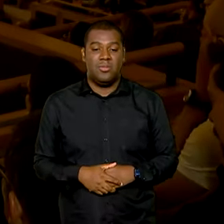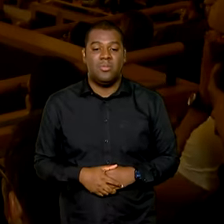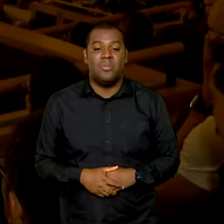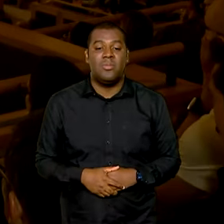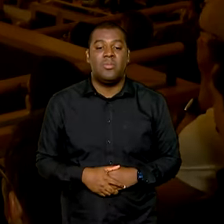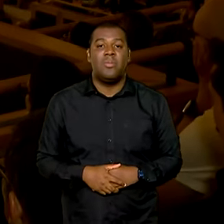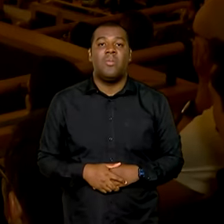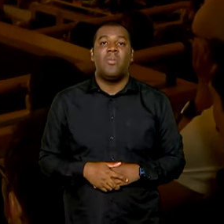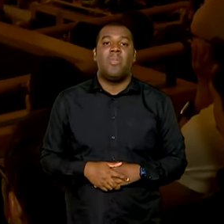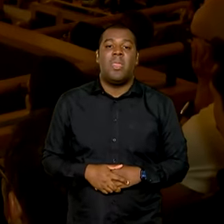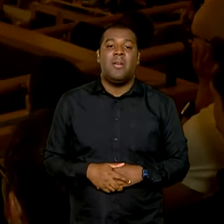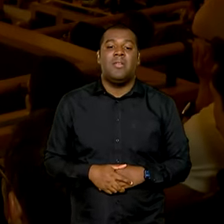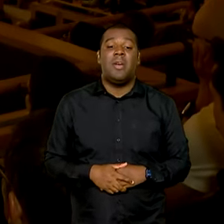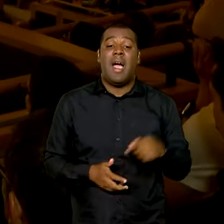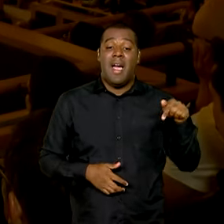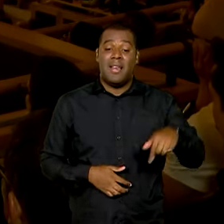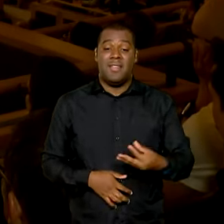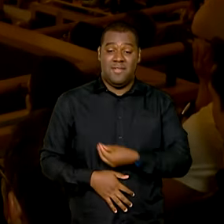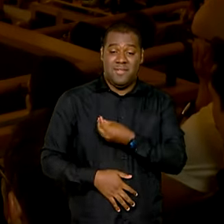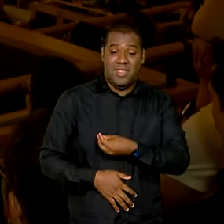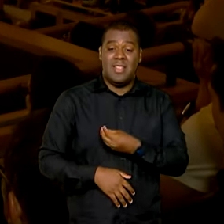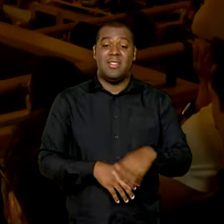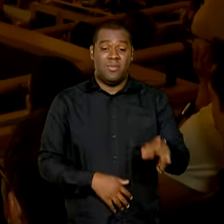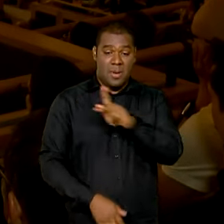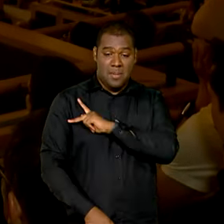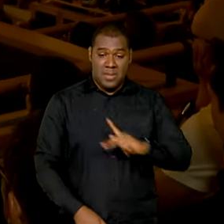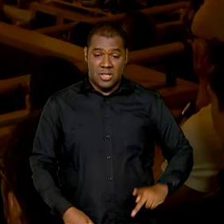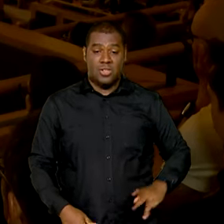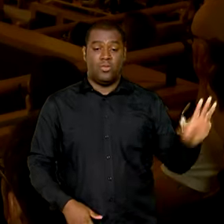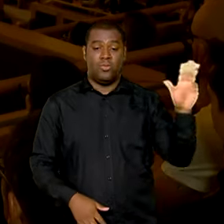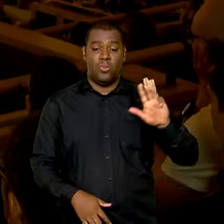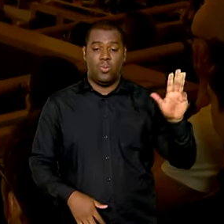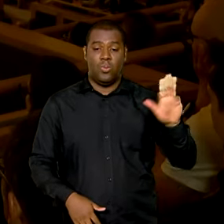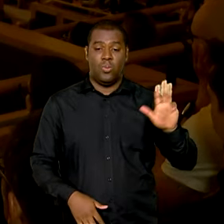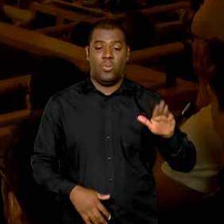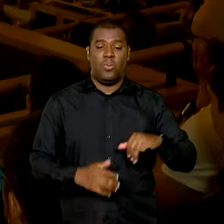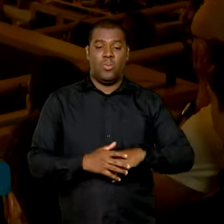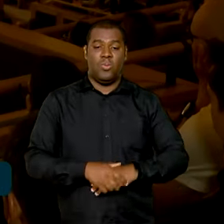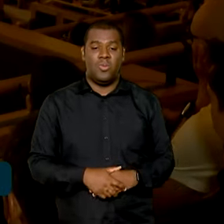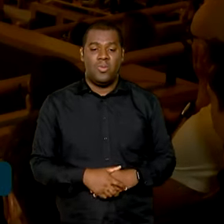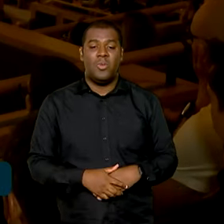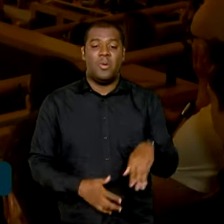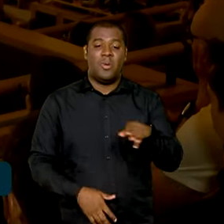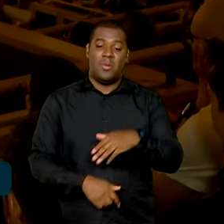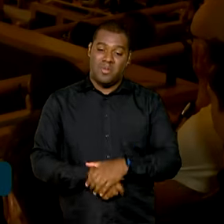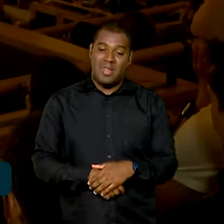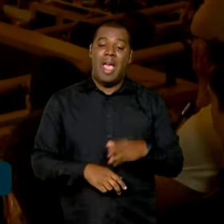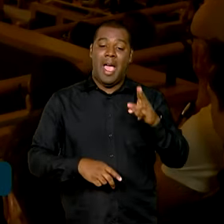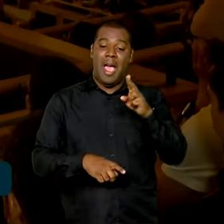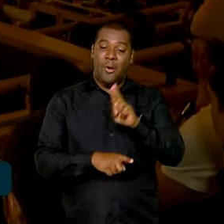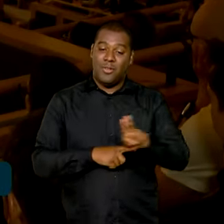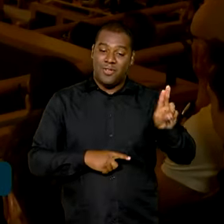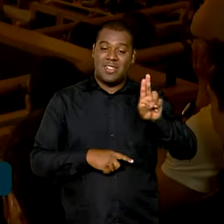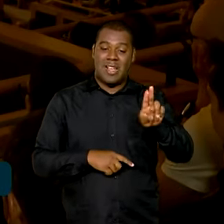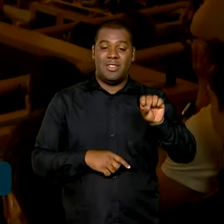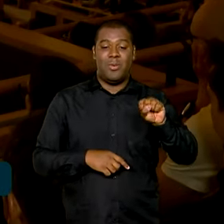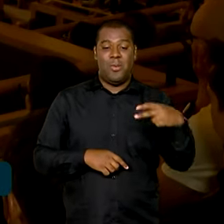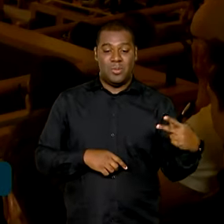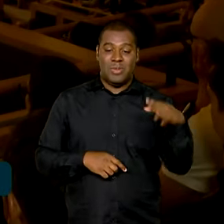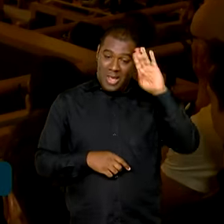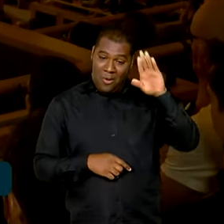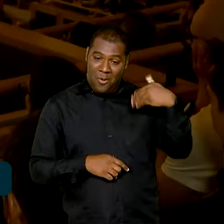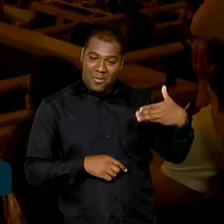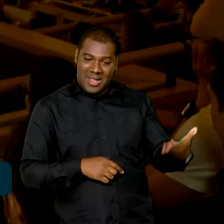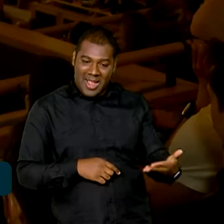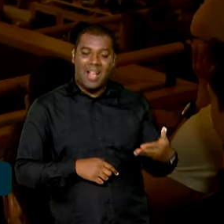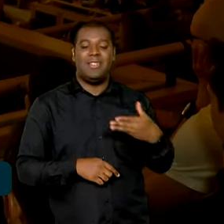inclusive contou com a presença, com a participação do presidente Lula, que foi um dos homenageados. Neste momento